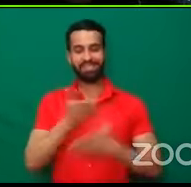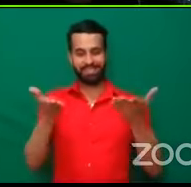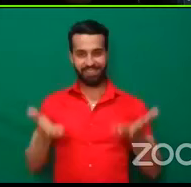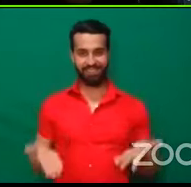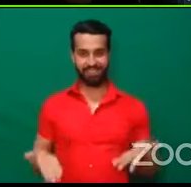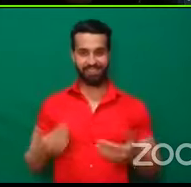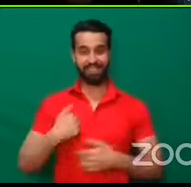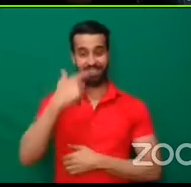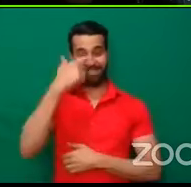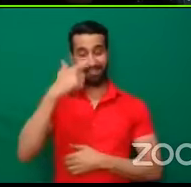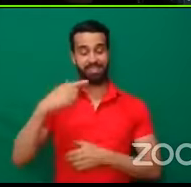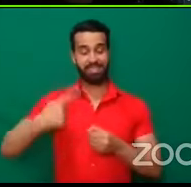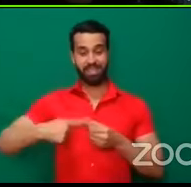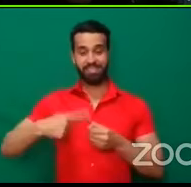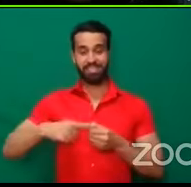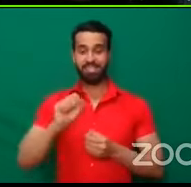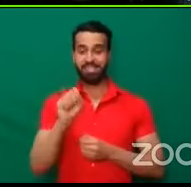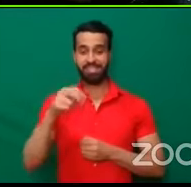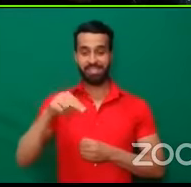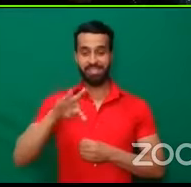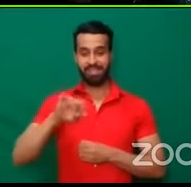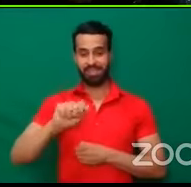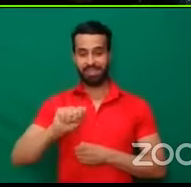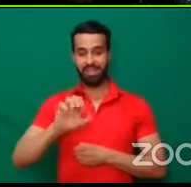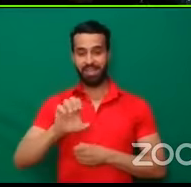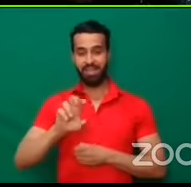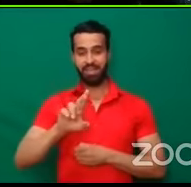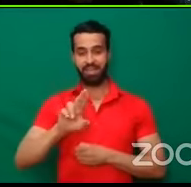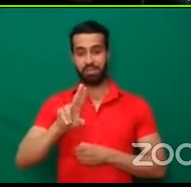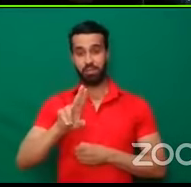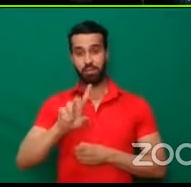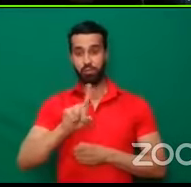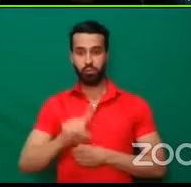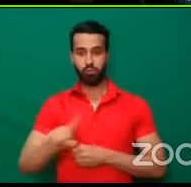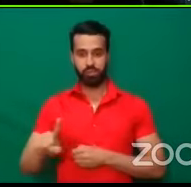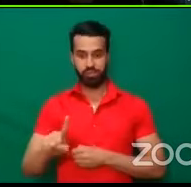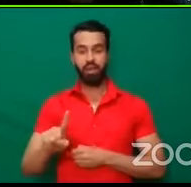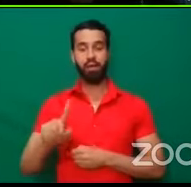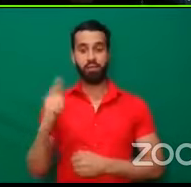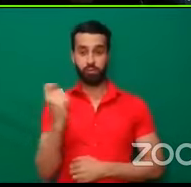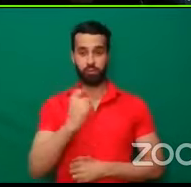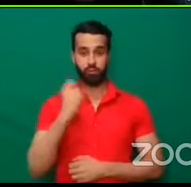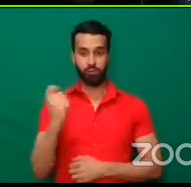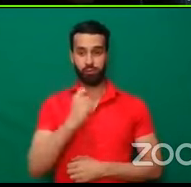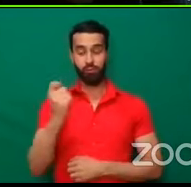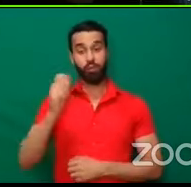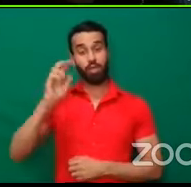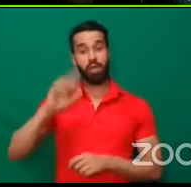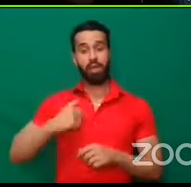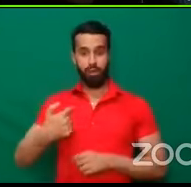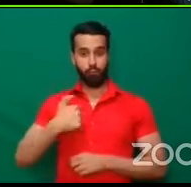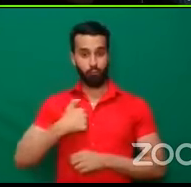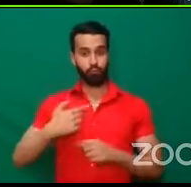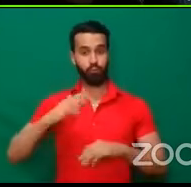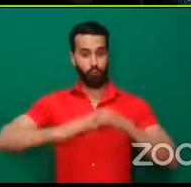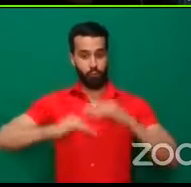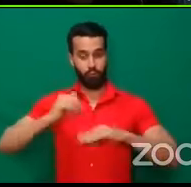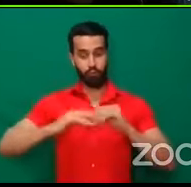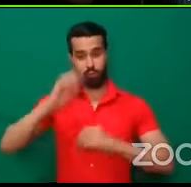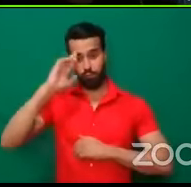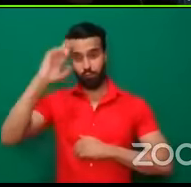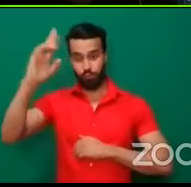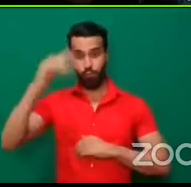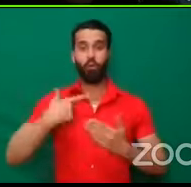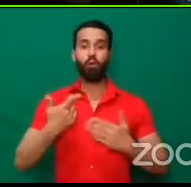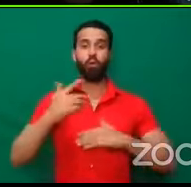Cruz do Sul, no Rio Grande do Sul. E eu sou diretor, roteirista e produtor também do Máquina de Café em